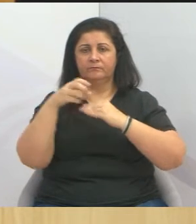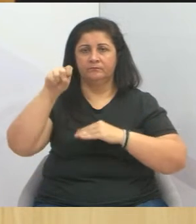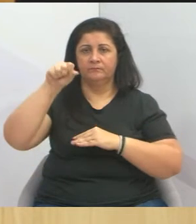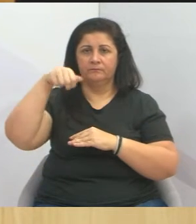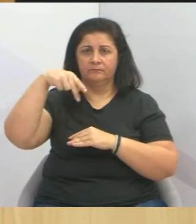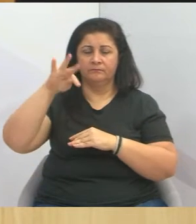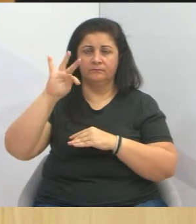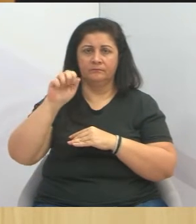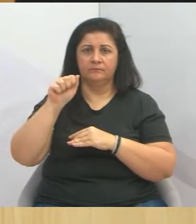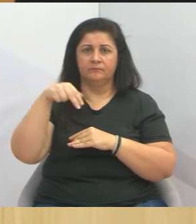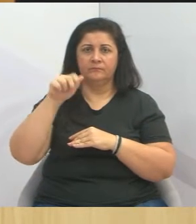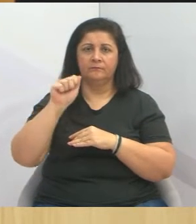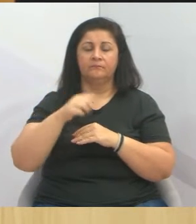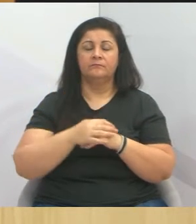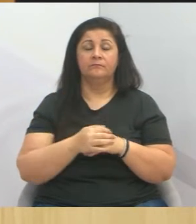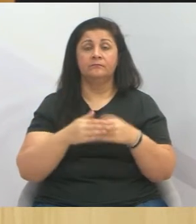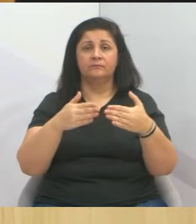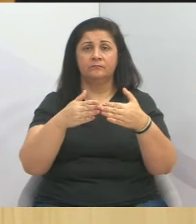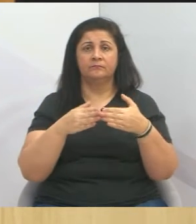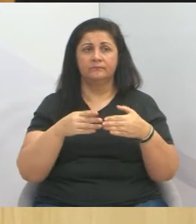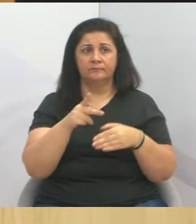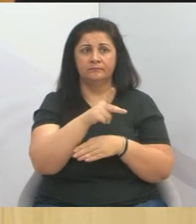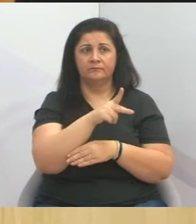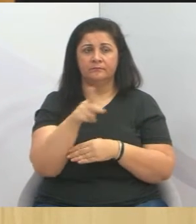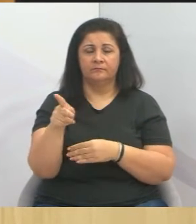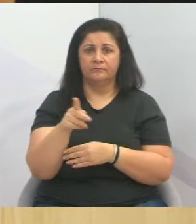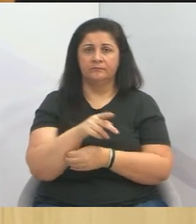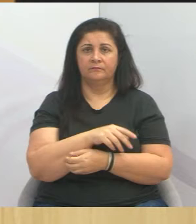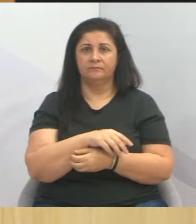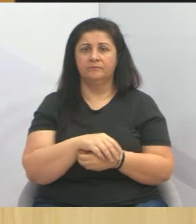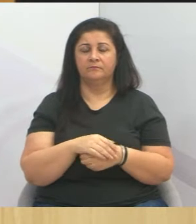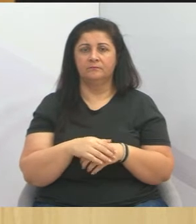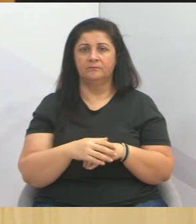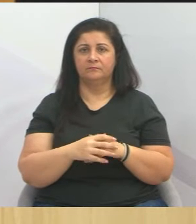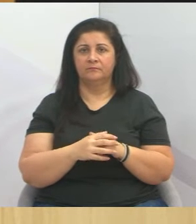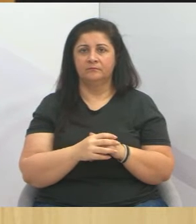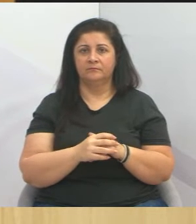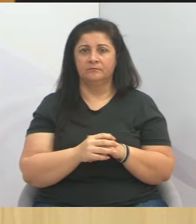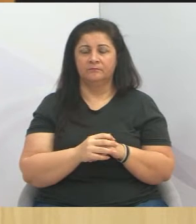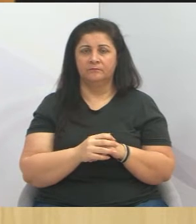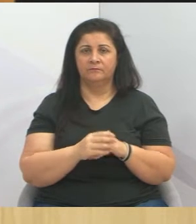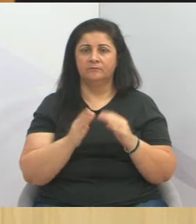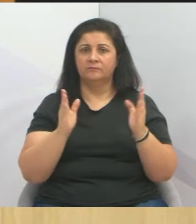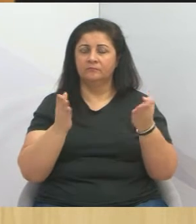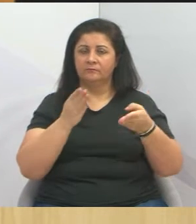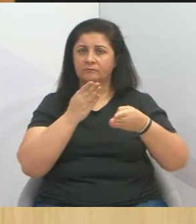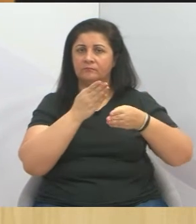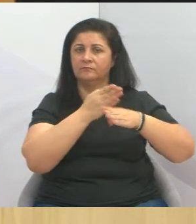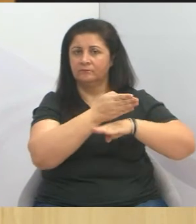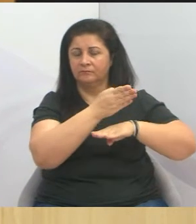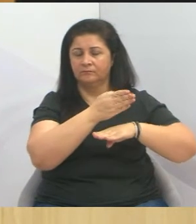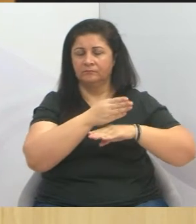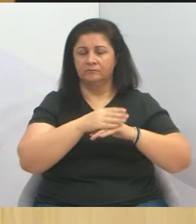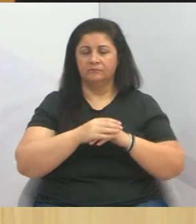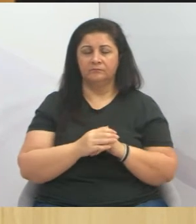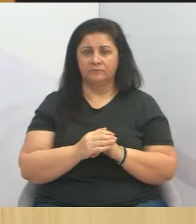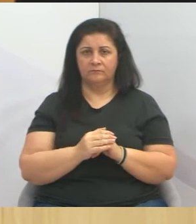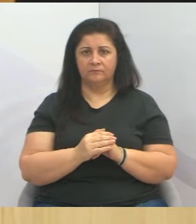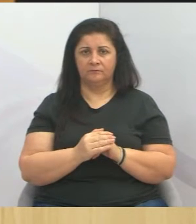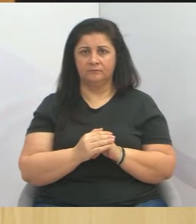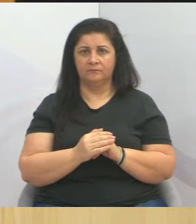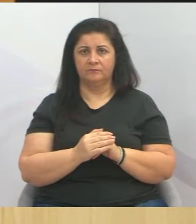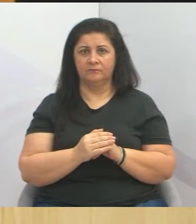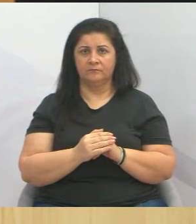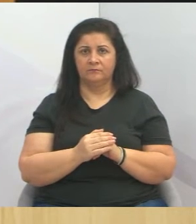foi queremos ao excelentíssimo senhor presidente desta casa ouvido e aprovado pelo